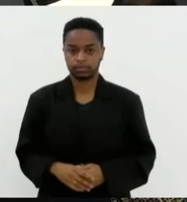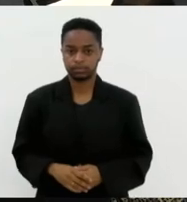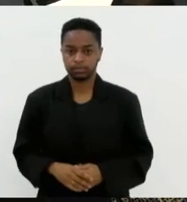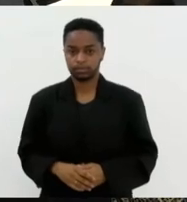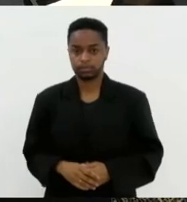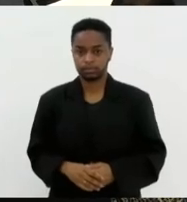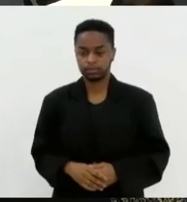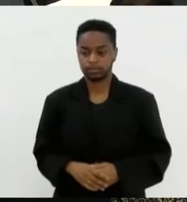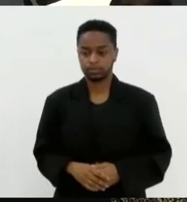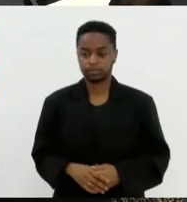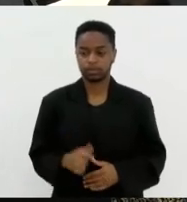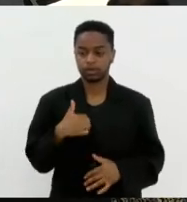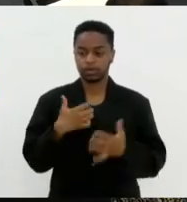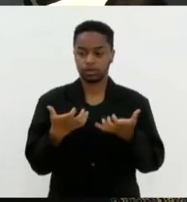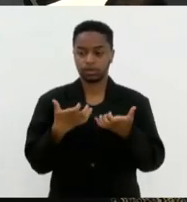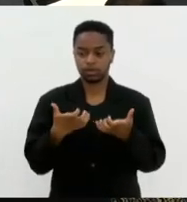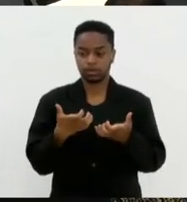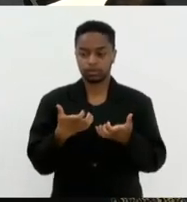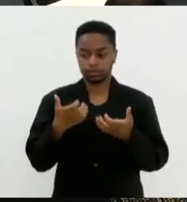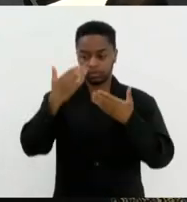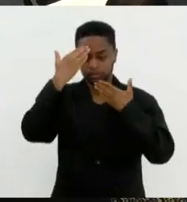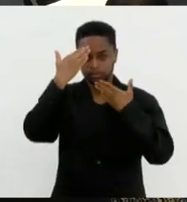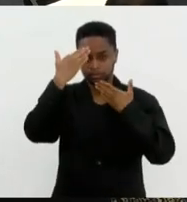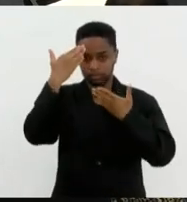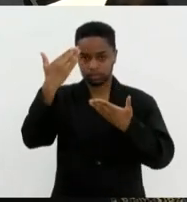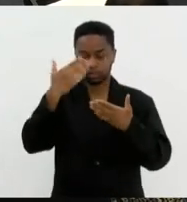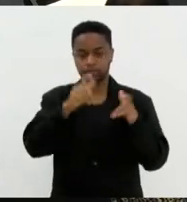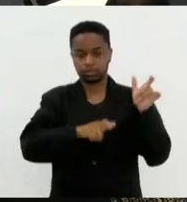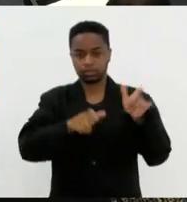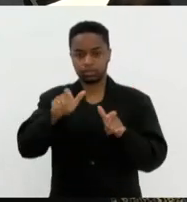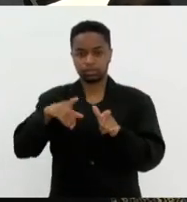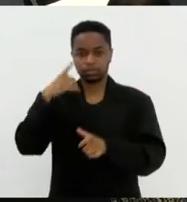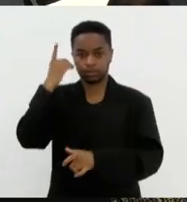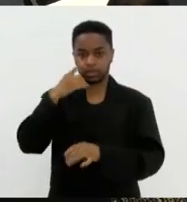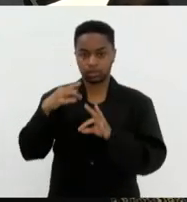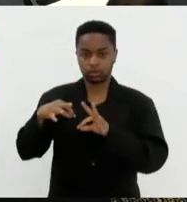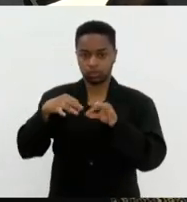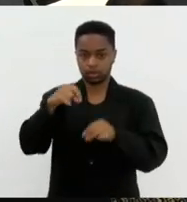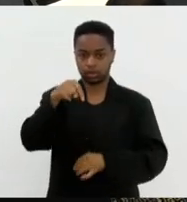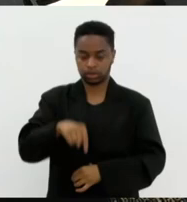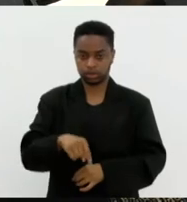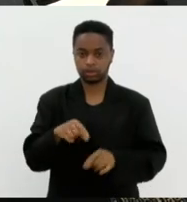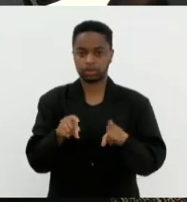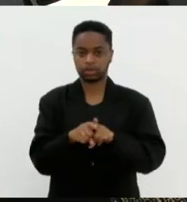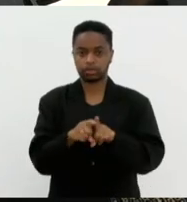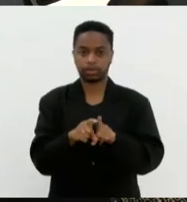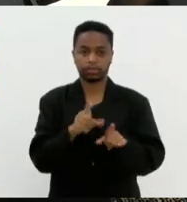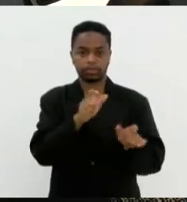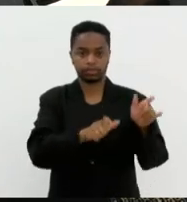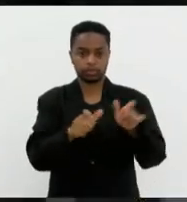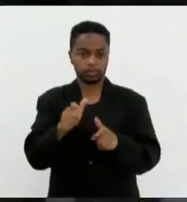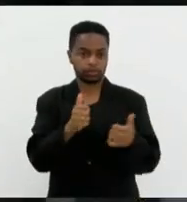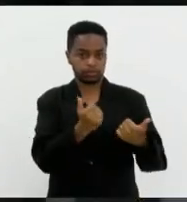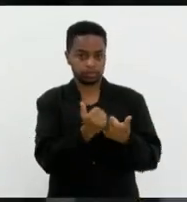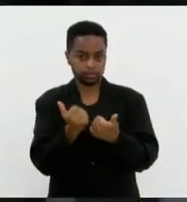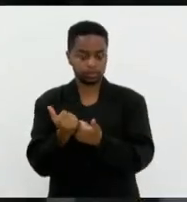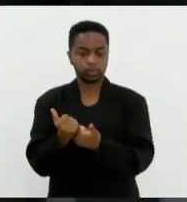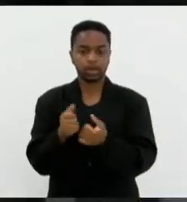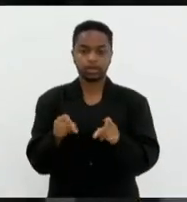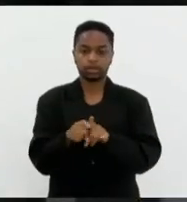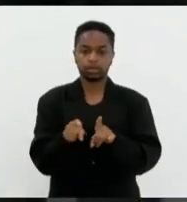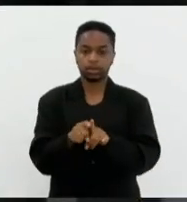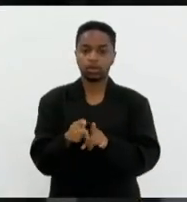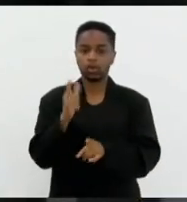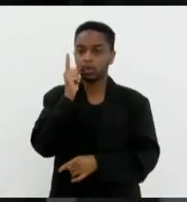Primeiro, presidente, eu quero agradecer a todos os deputados dessa casa, aos deputados que colaboraram e que puderam